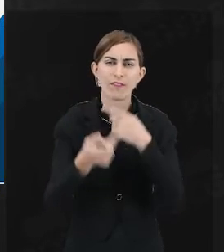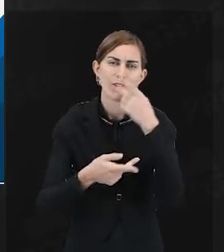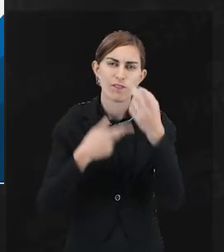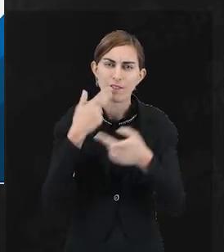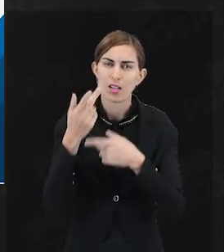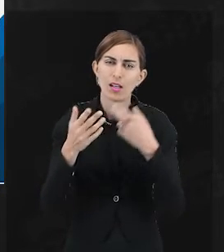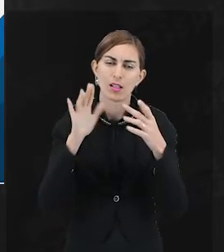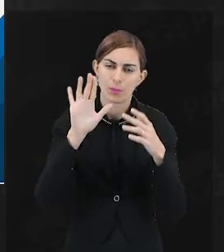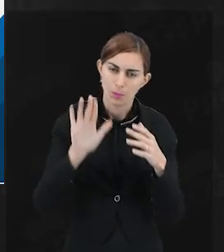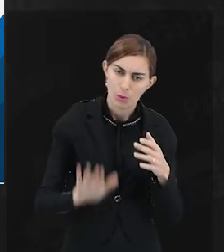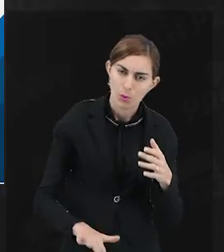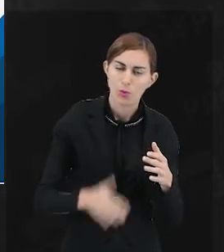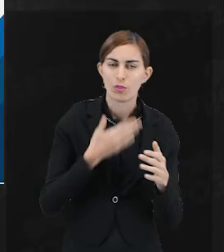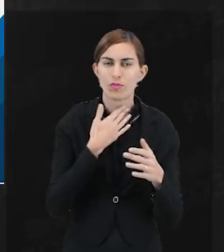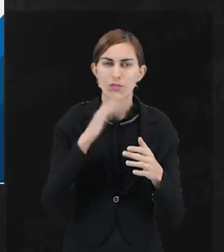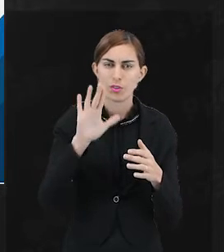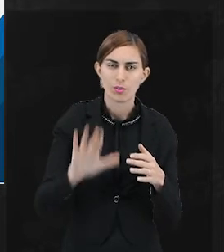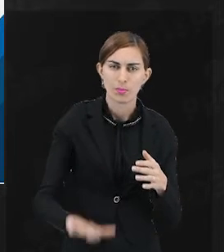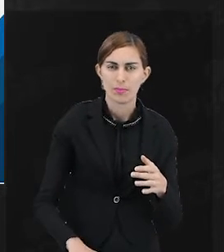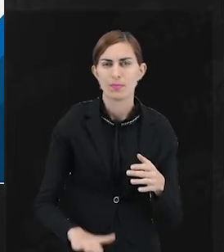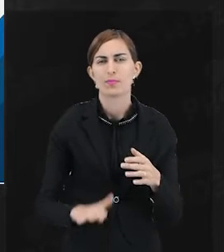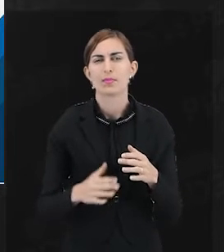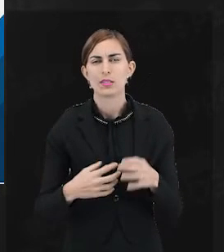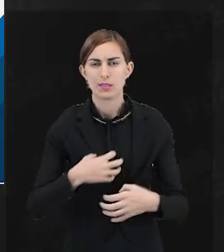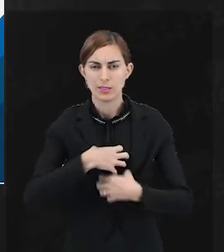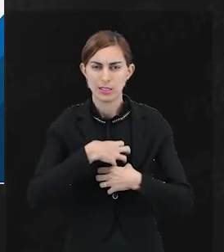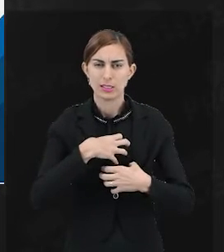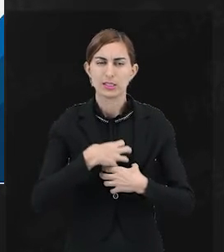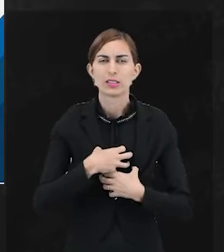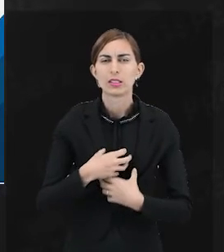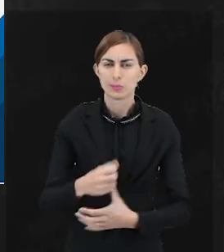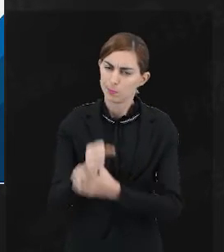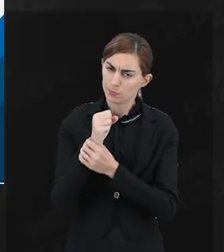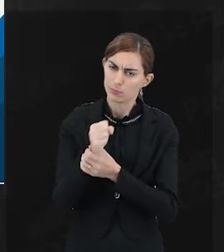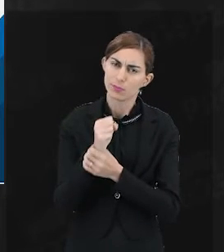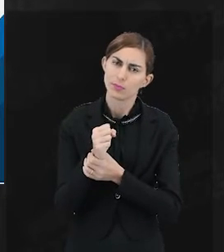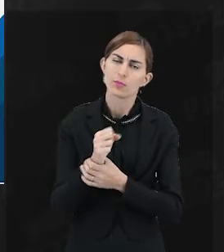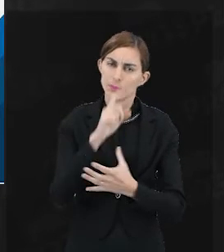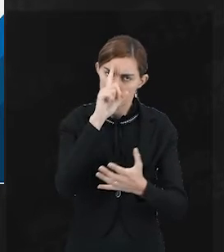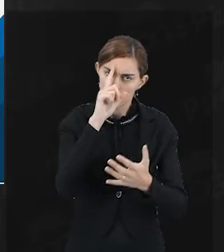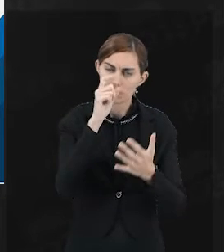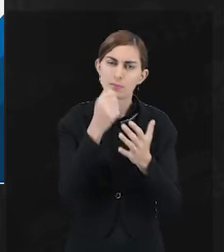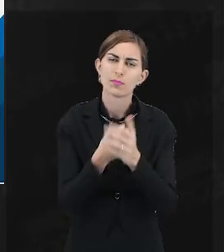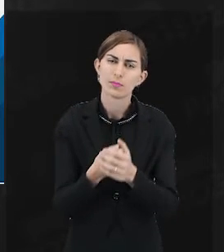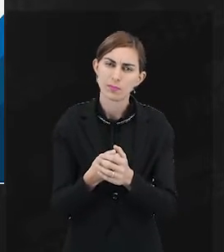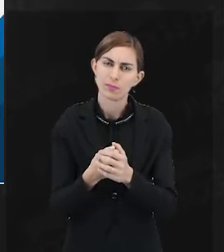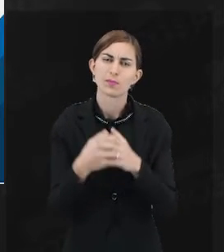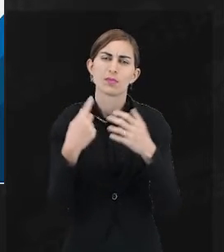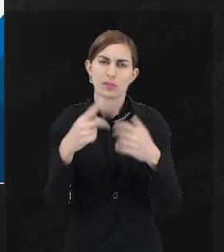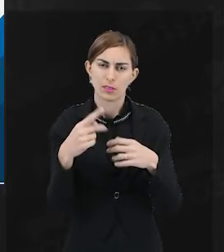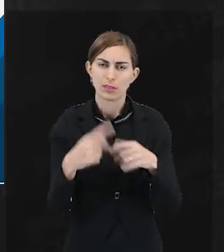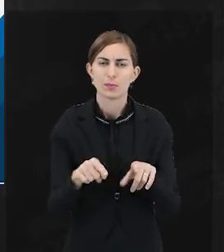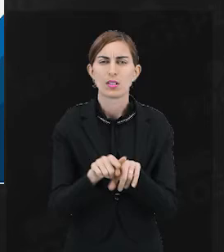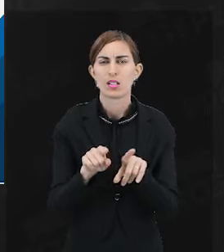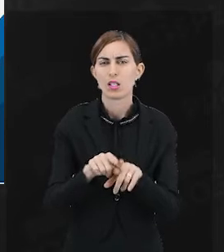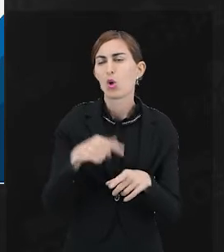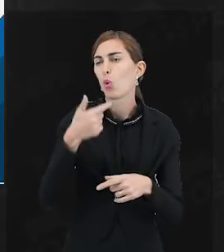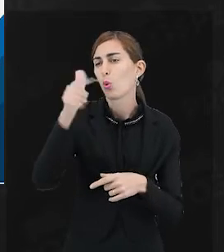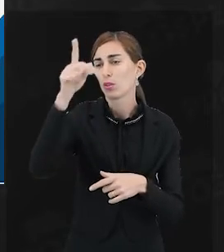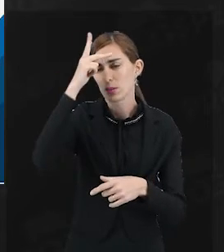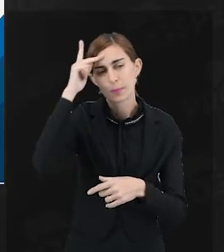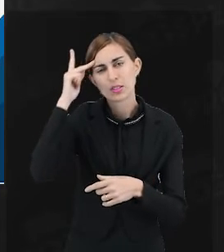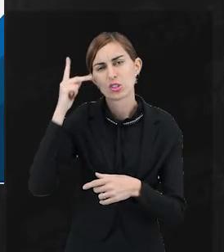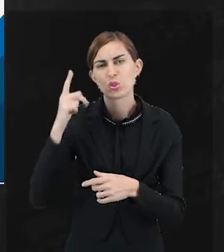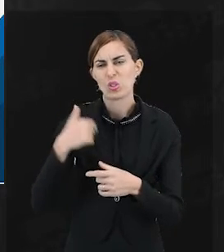tonalidade de voz mais baixa, que tendem a se sentir inseguros de tomar decisões, então eles delegam esse tipo de decisões a